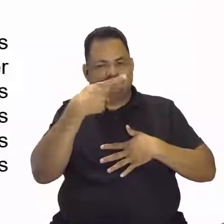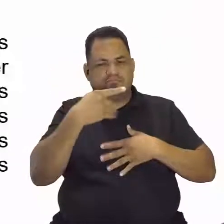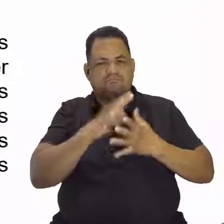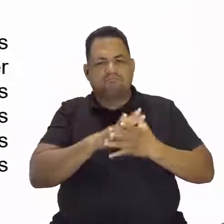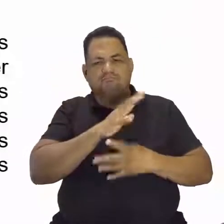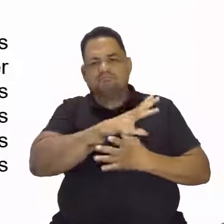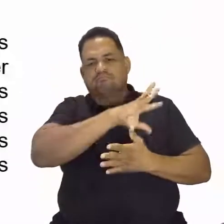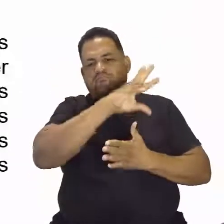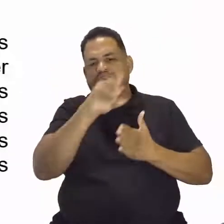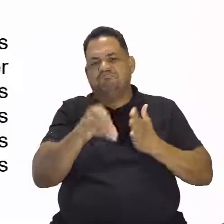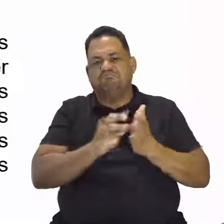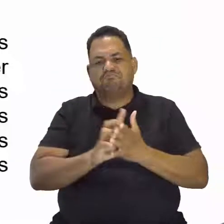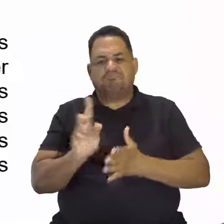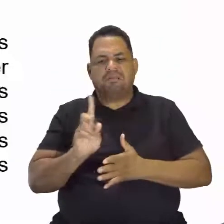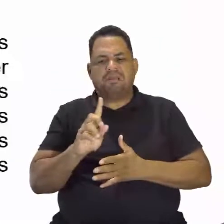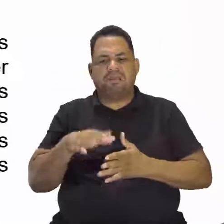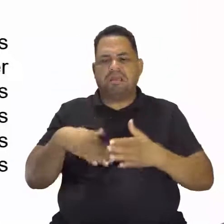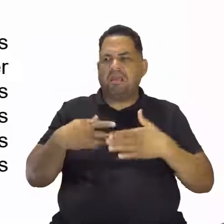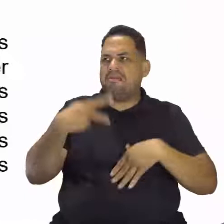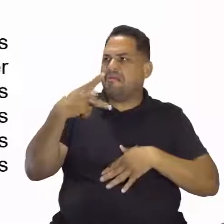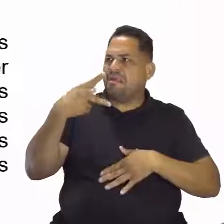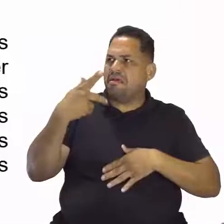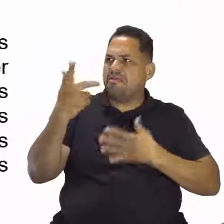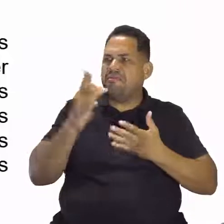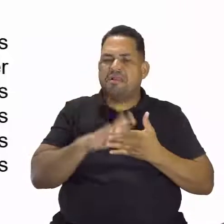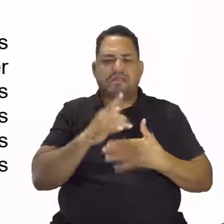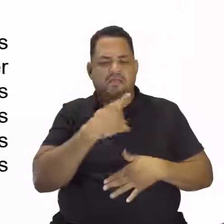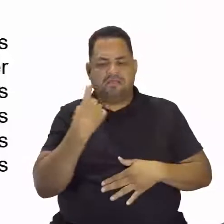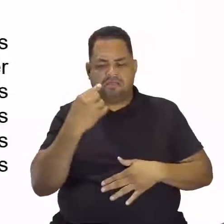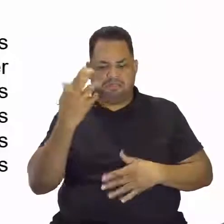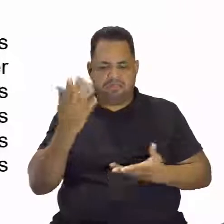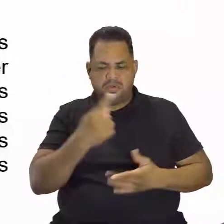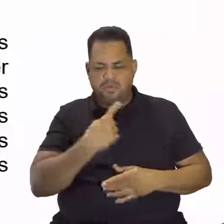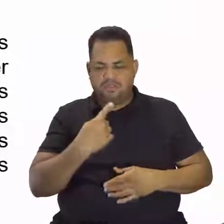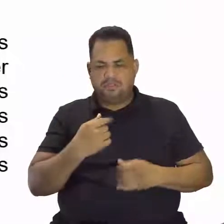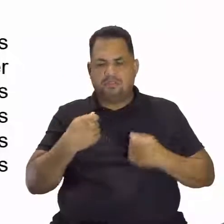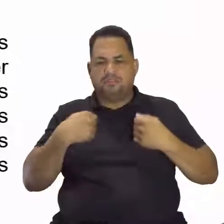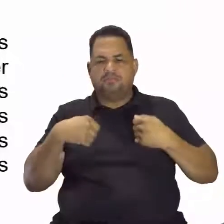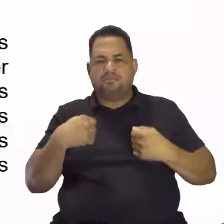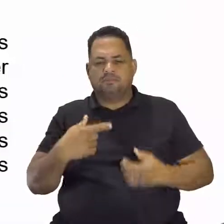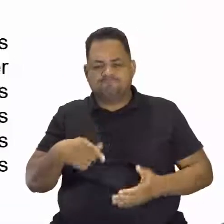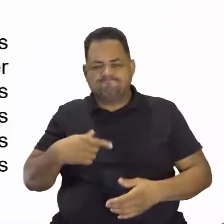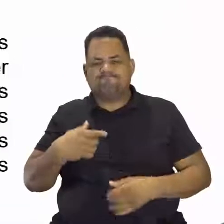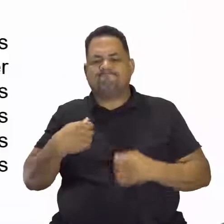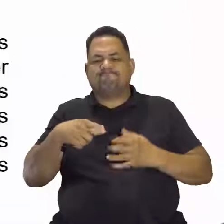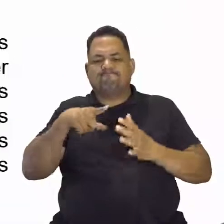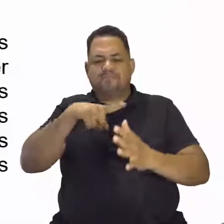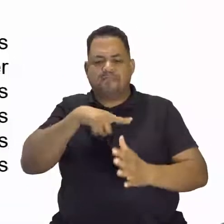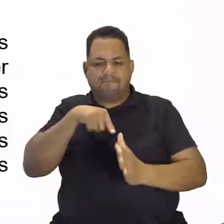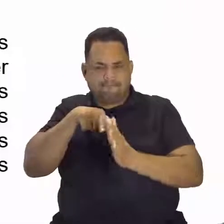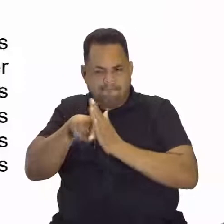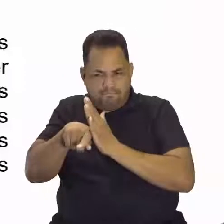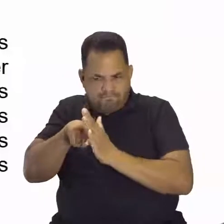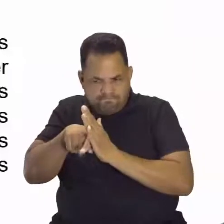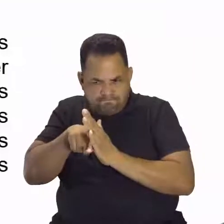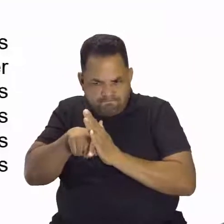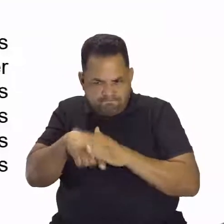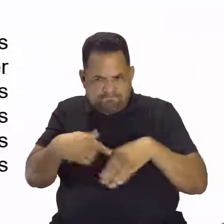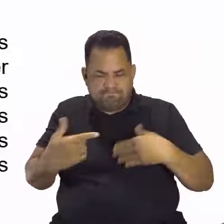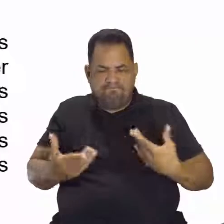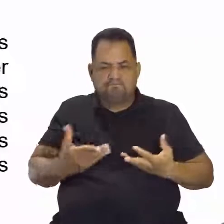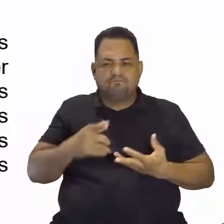qualquer pessoa que vem, chega e fala sobre a gente, não. Tem que ter estudo, tem que ter